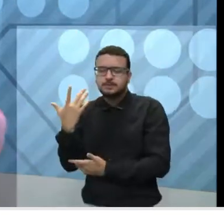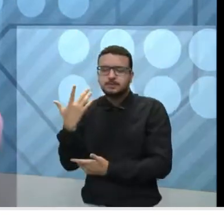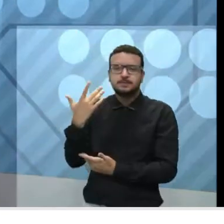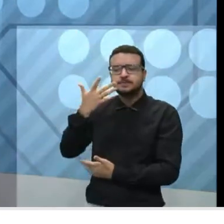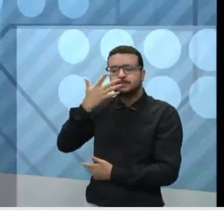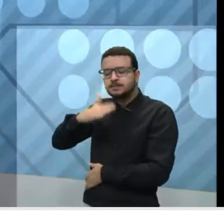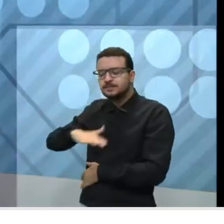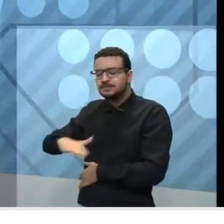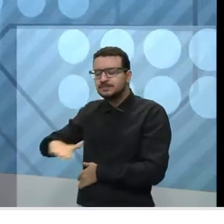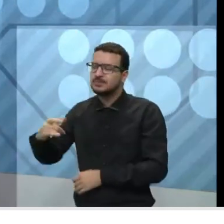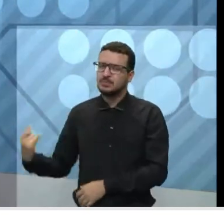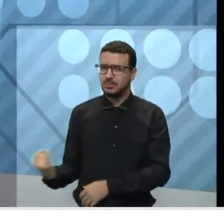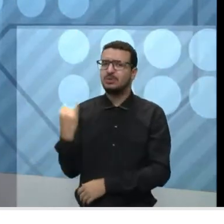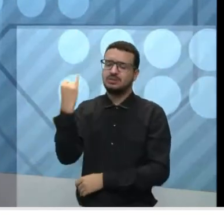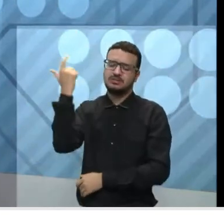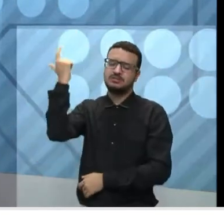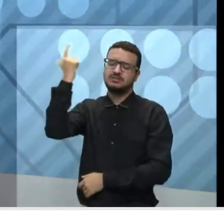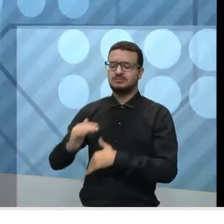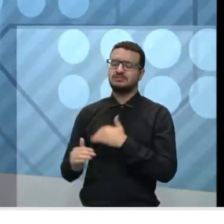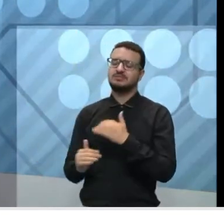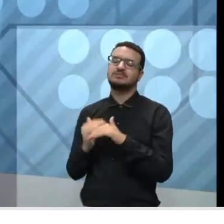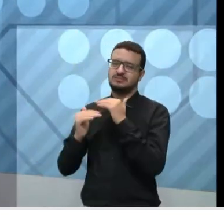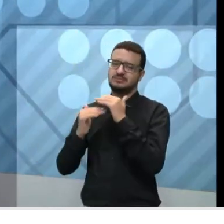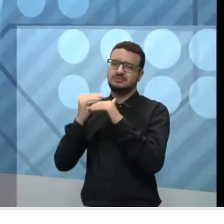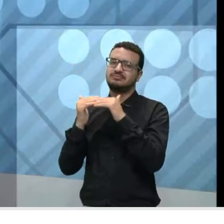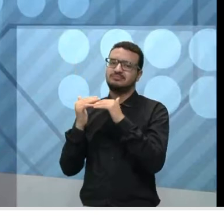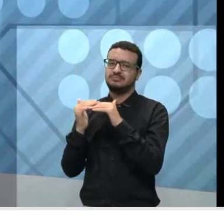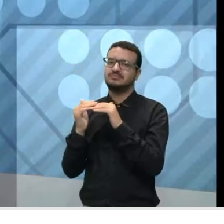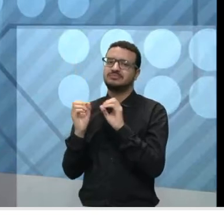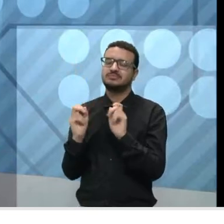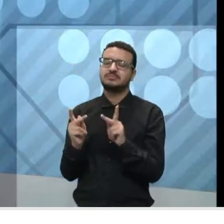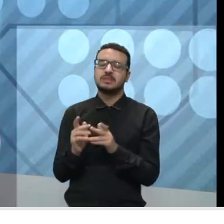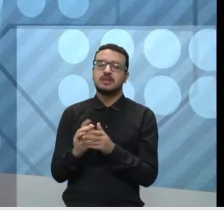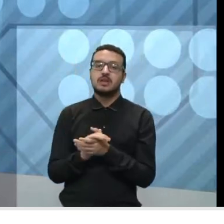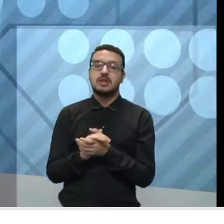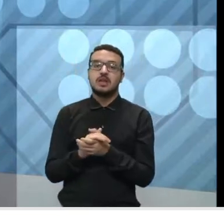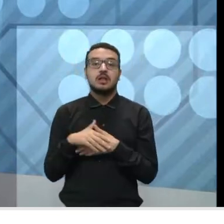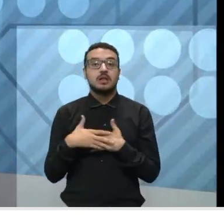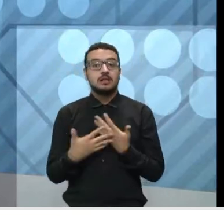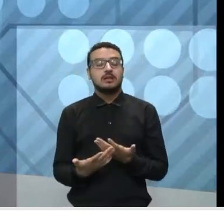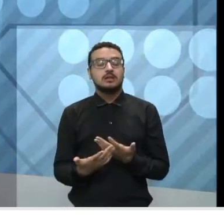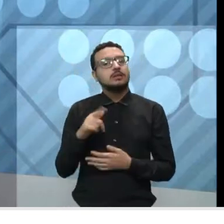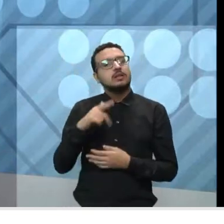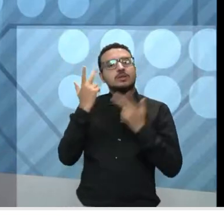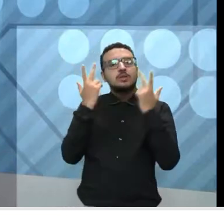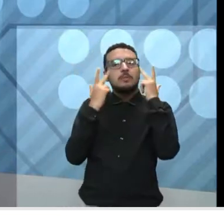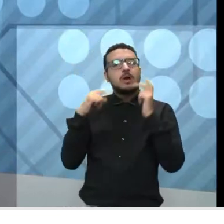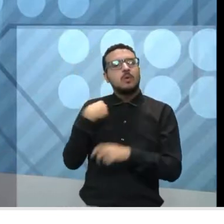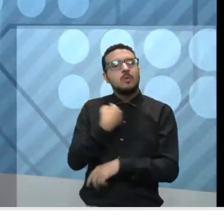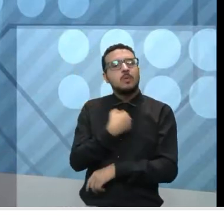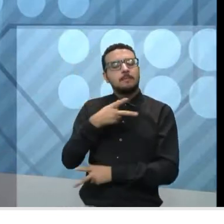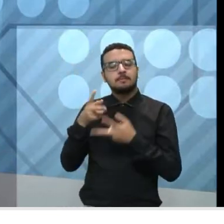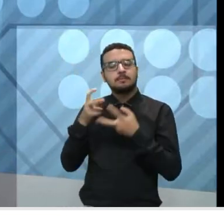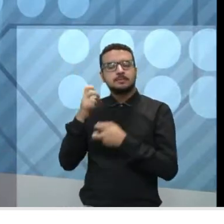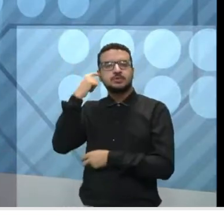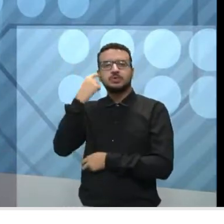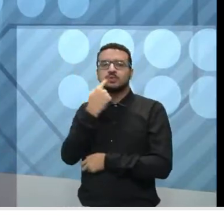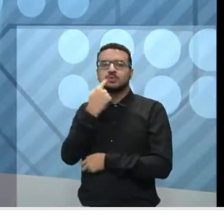Libras, certo? Então, é muito comum a gente perceber que os surdos falavam, nossa, eu fui ter contato com surdos, eu já